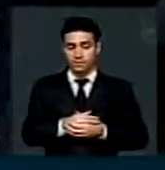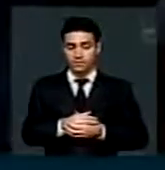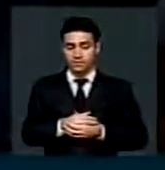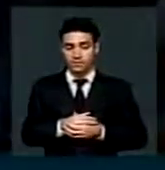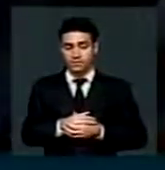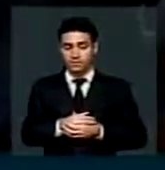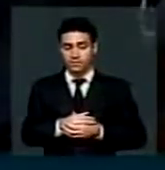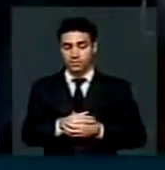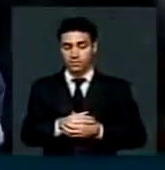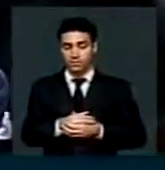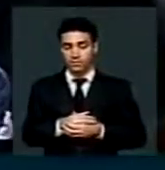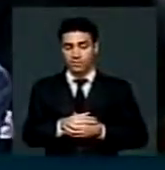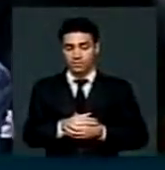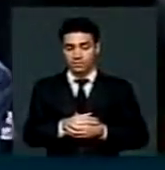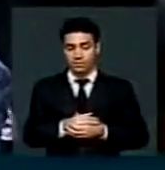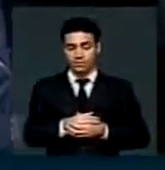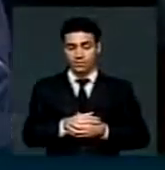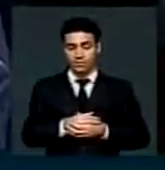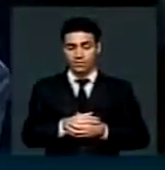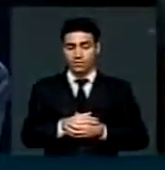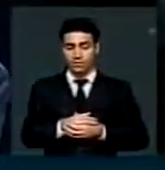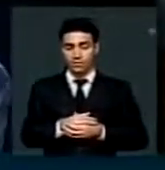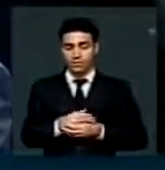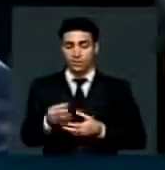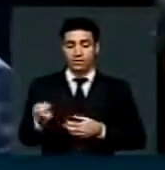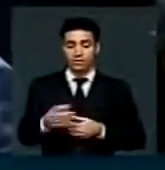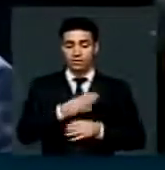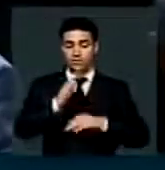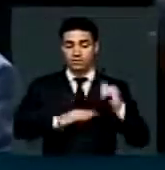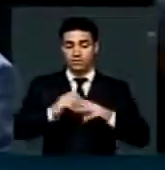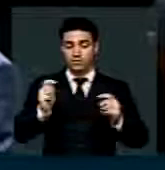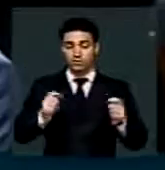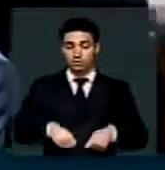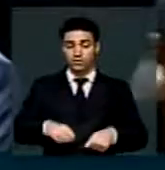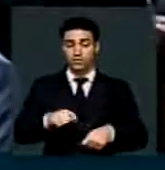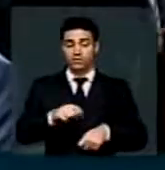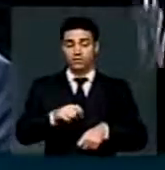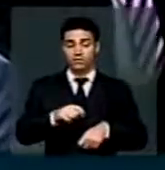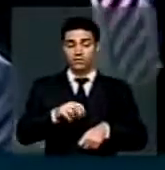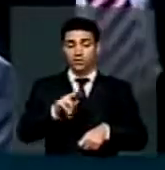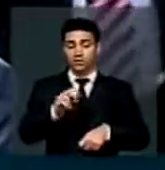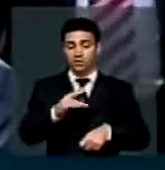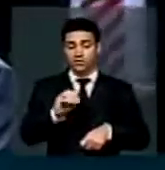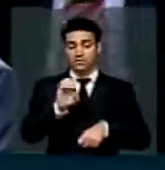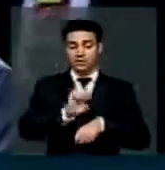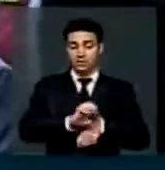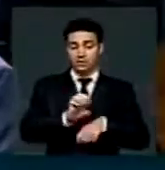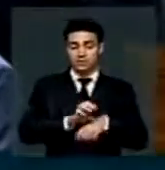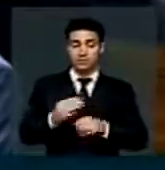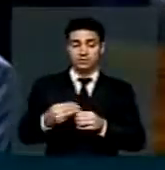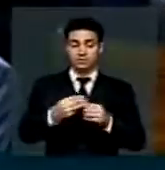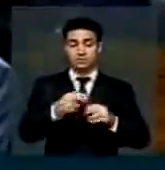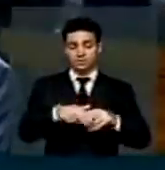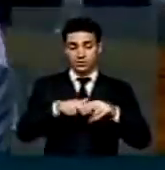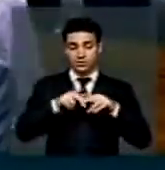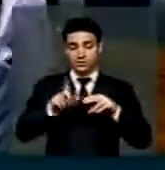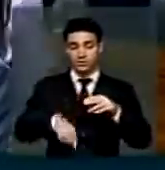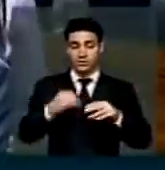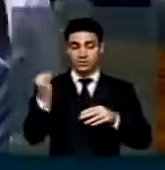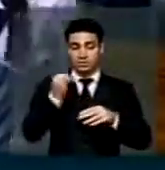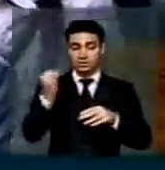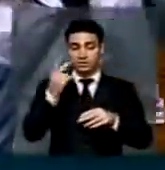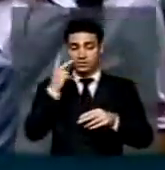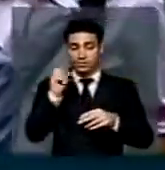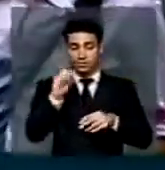valer, né? Ah, sim. Desculpa. Novas competências para a União, Estados e Municípios. Era isso. Então são emendas relevantes, do maior